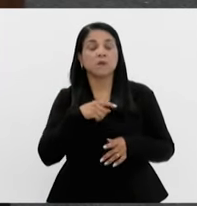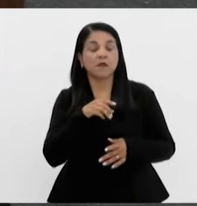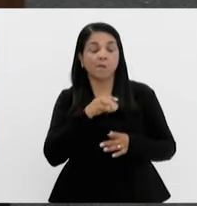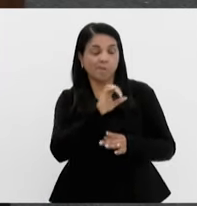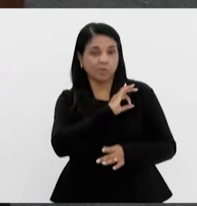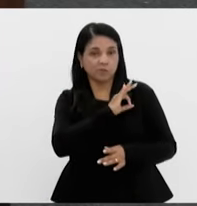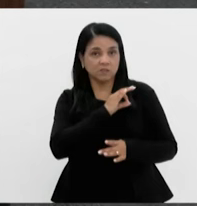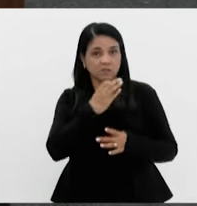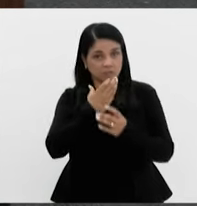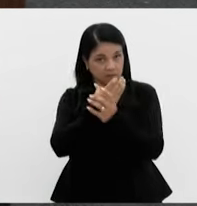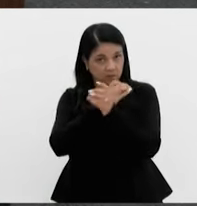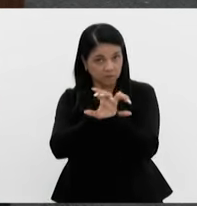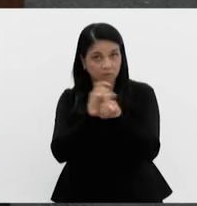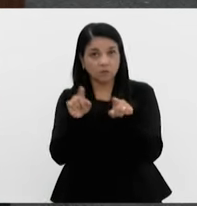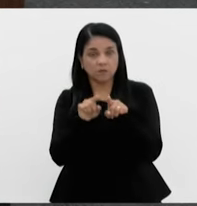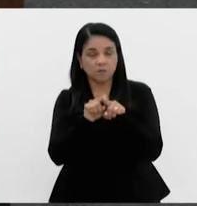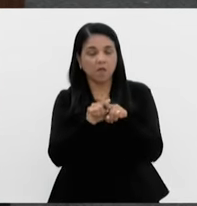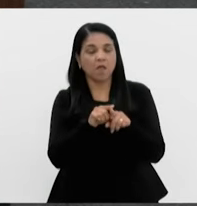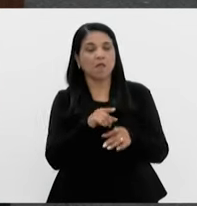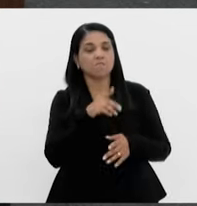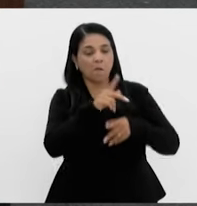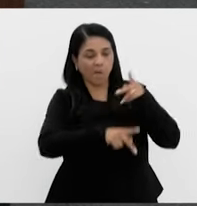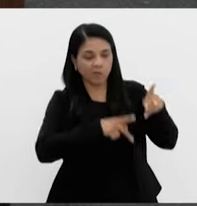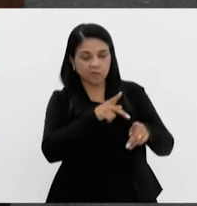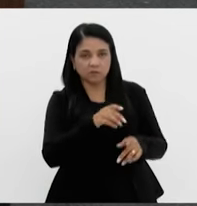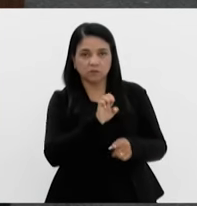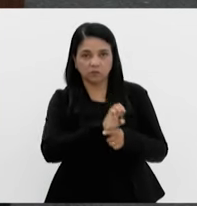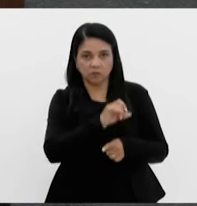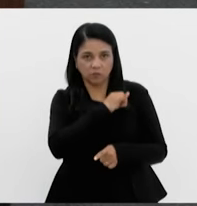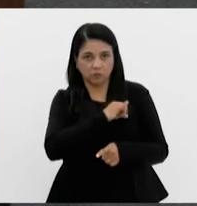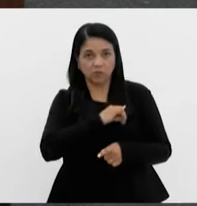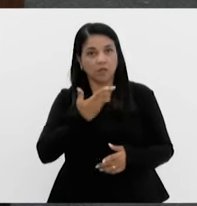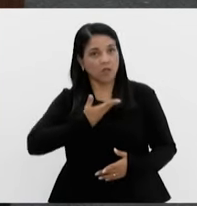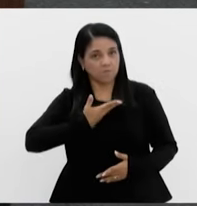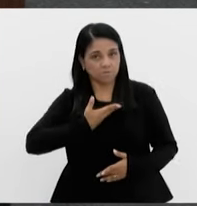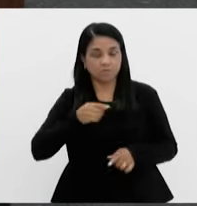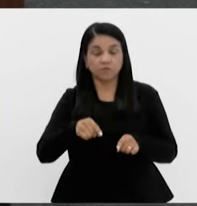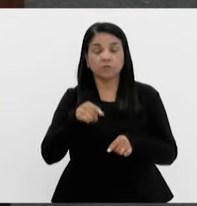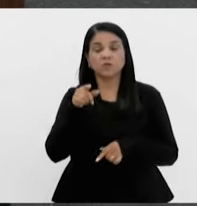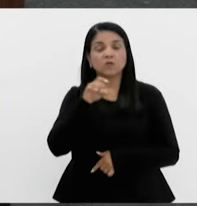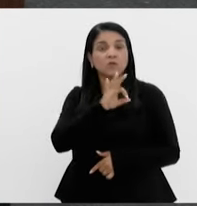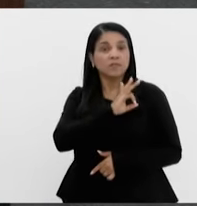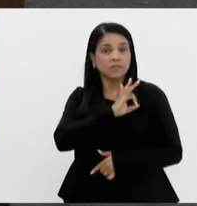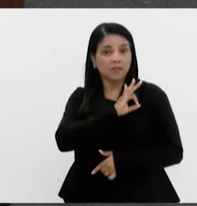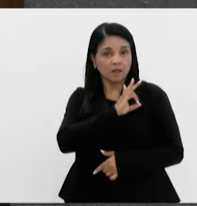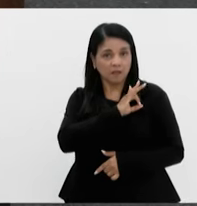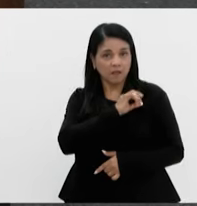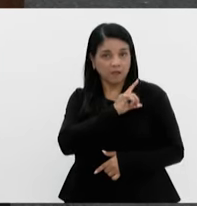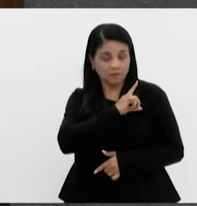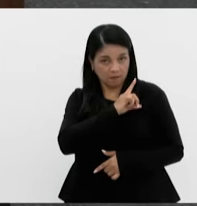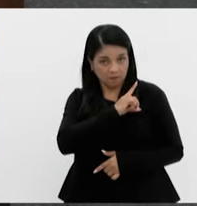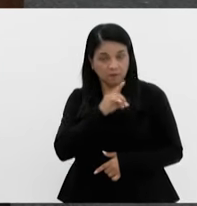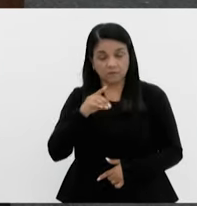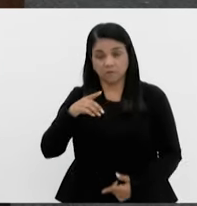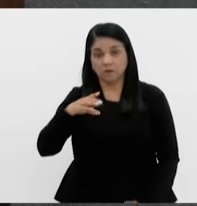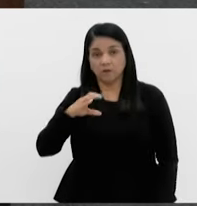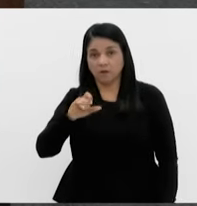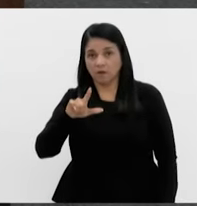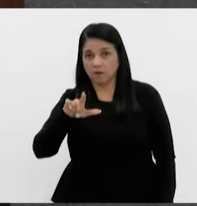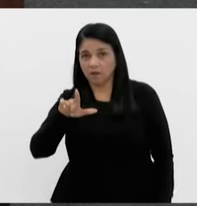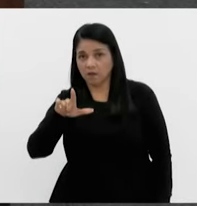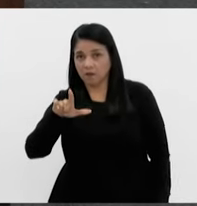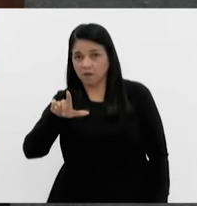particular para os seus amigos o delegado Cláudio Gois durante muito tempo esteve à frente a